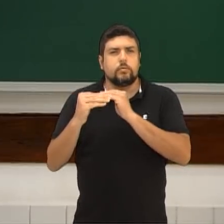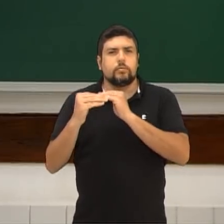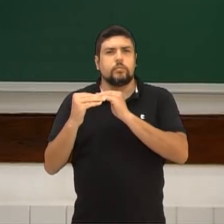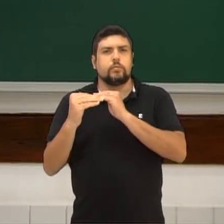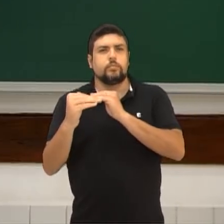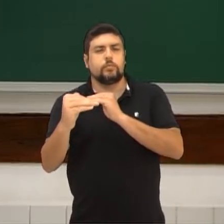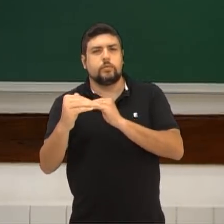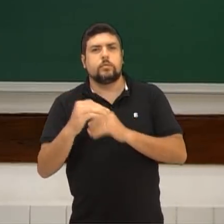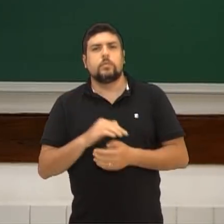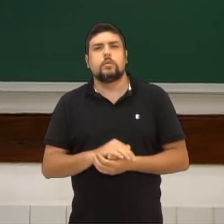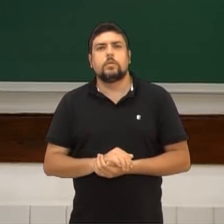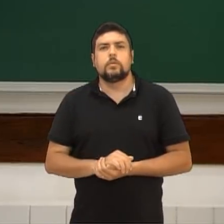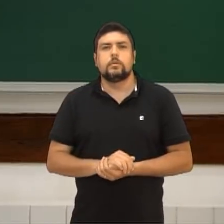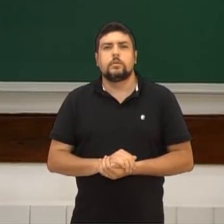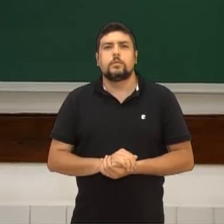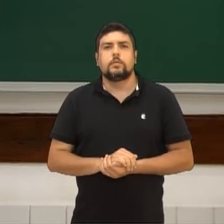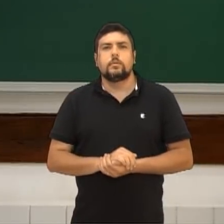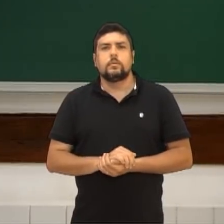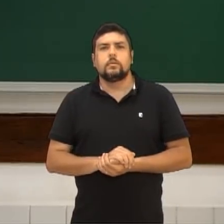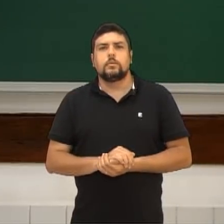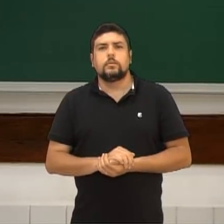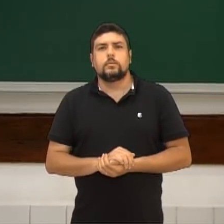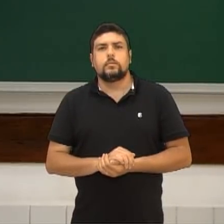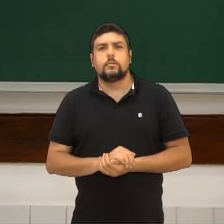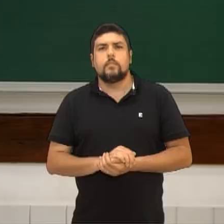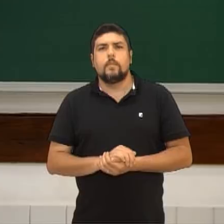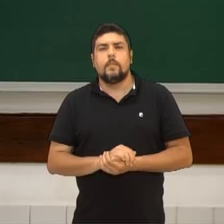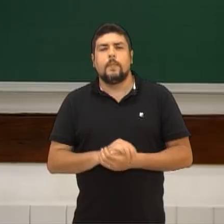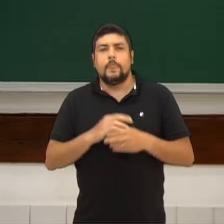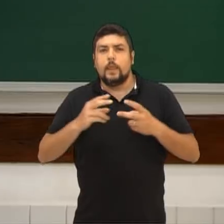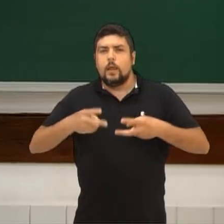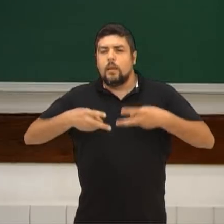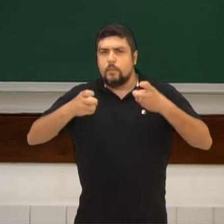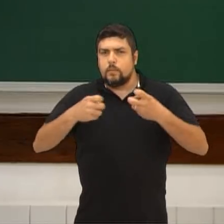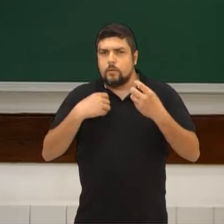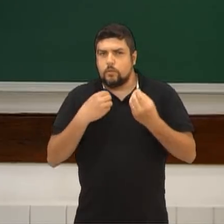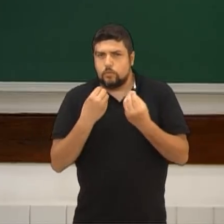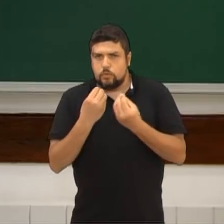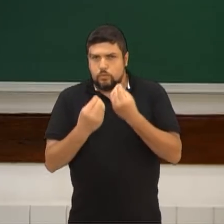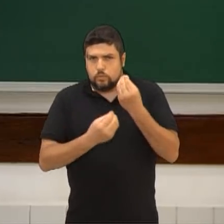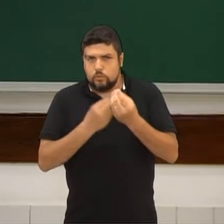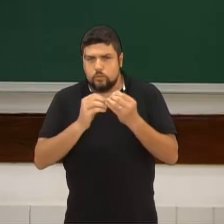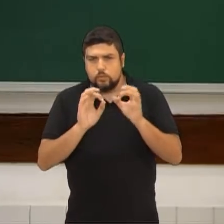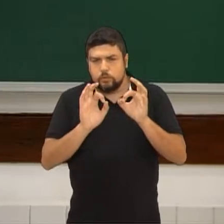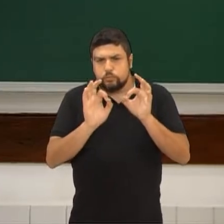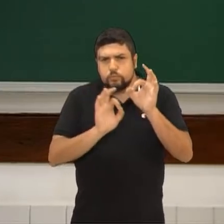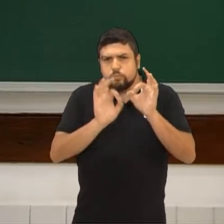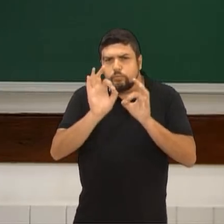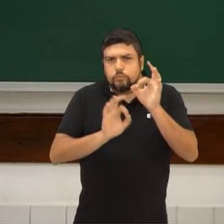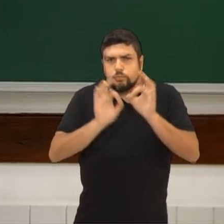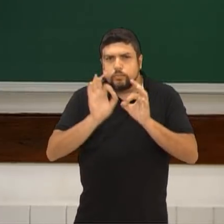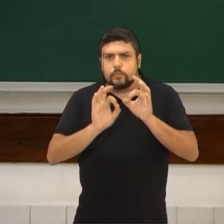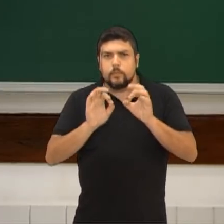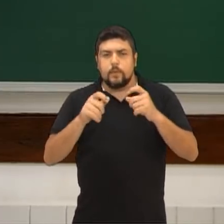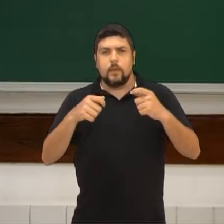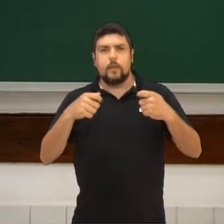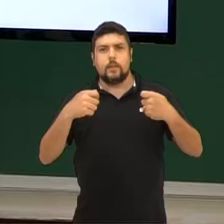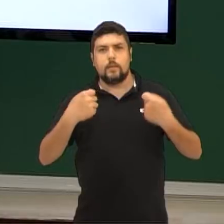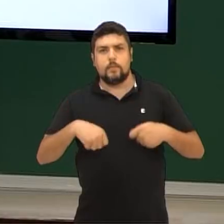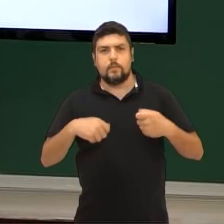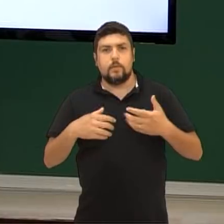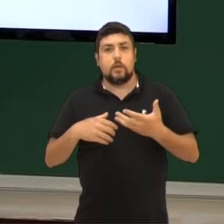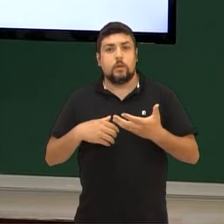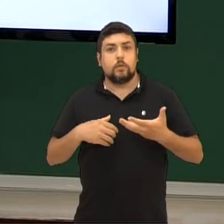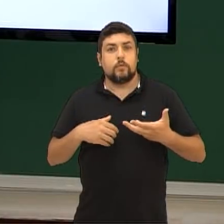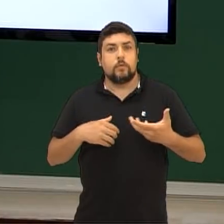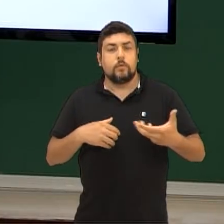distância percorrida pelo avião. Veja que na hora que você representa ela, você precisa identificar a velocidade